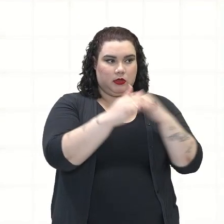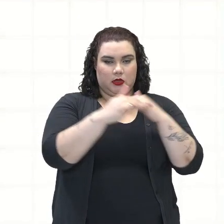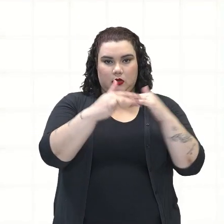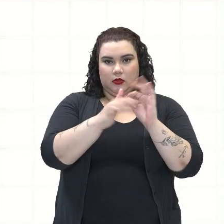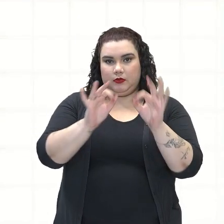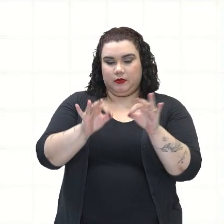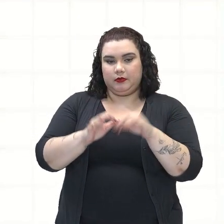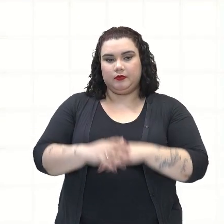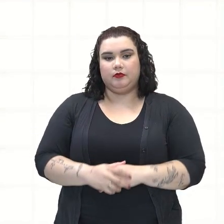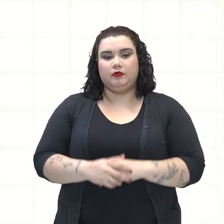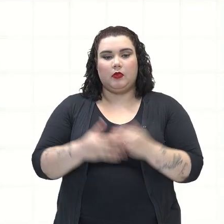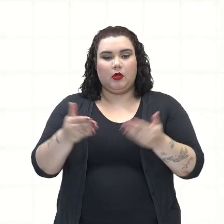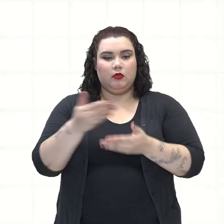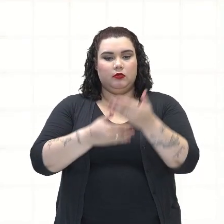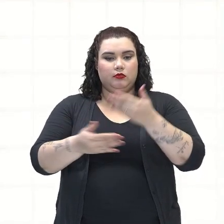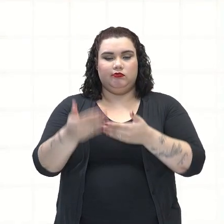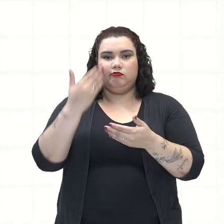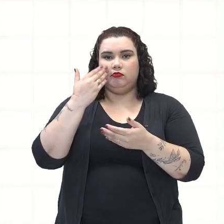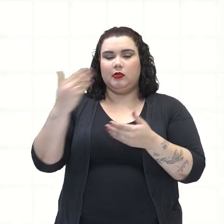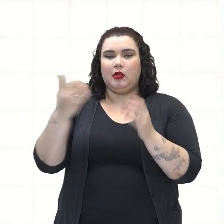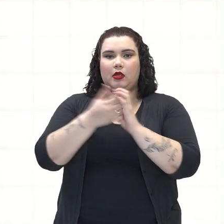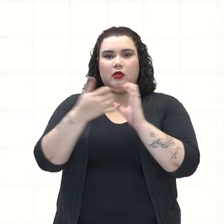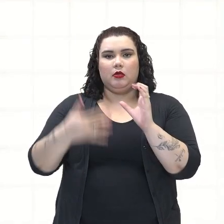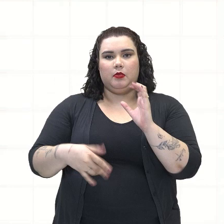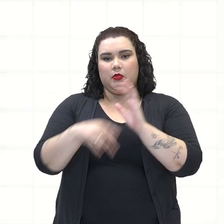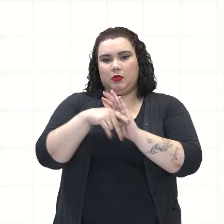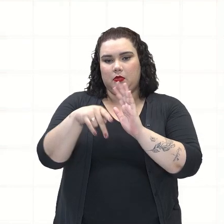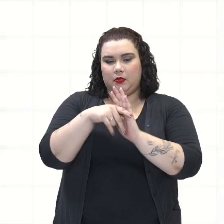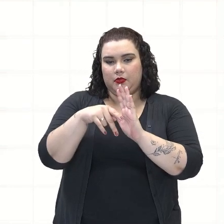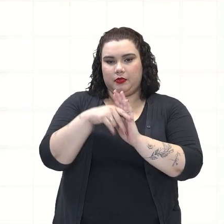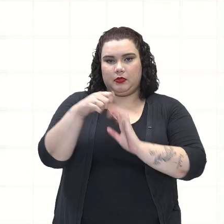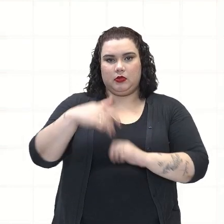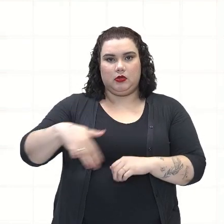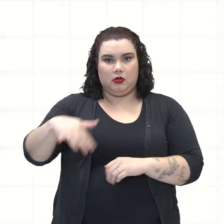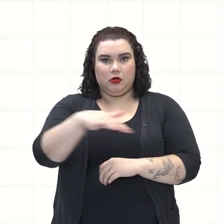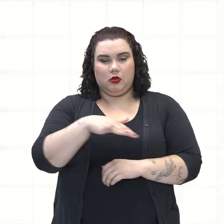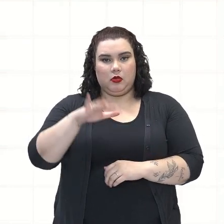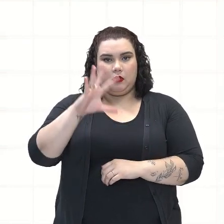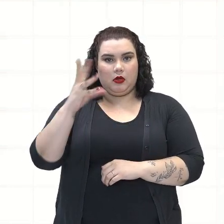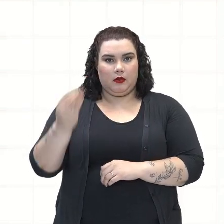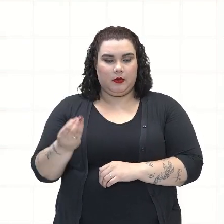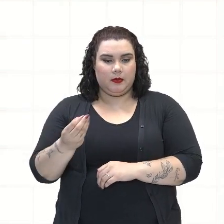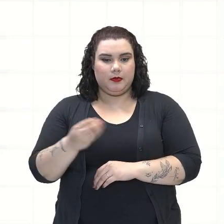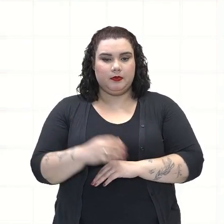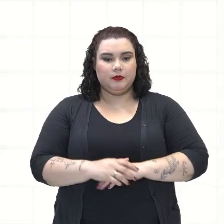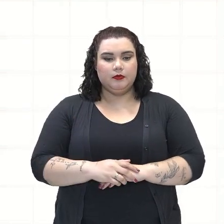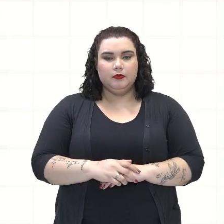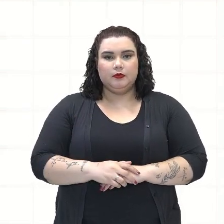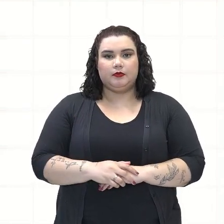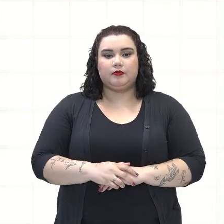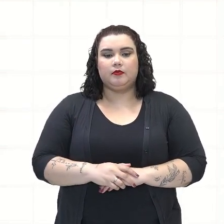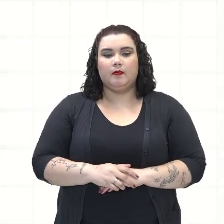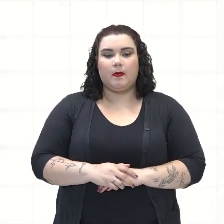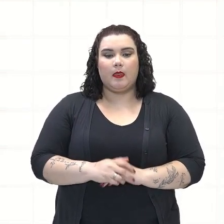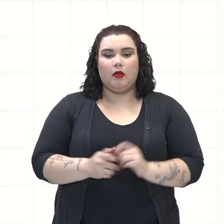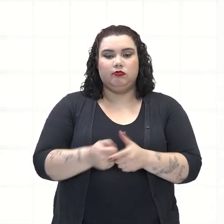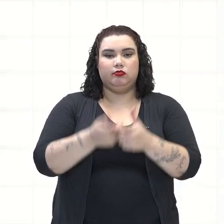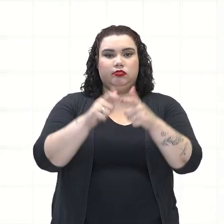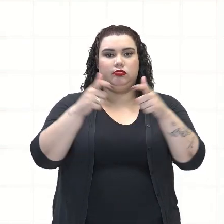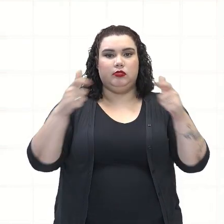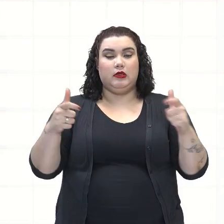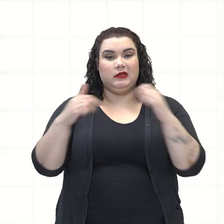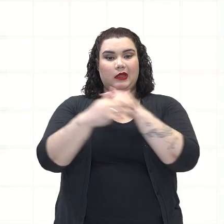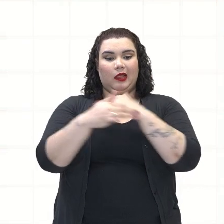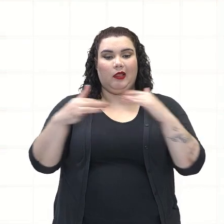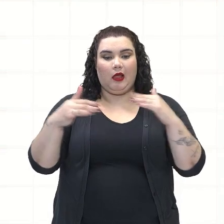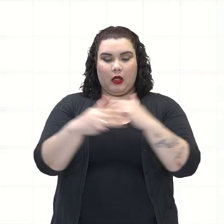observando aqui as especificidades da urbanização dentro do continente africano. Bem, crescimento acelerado das cidades.